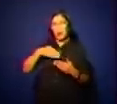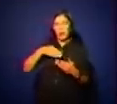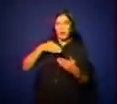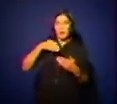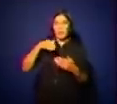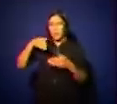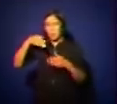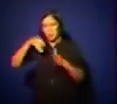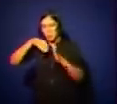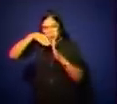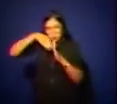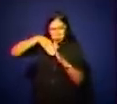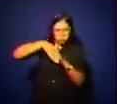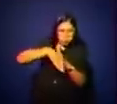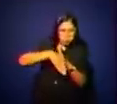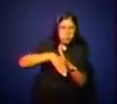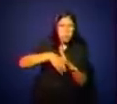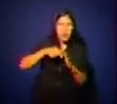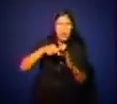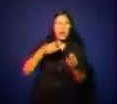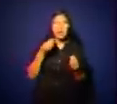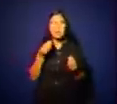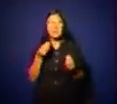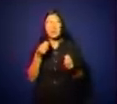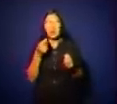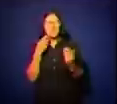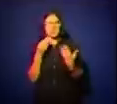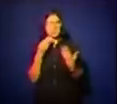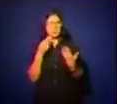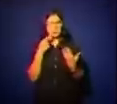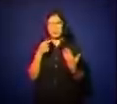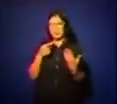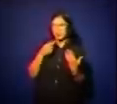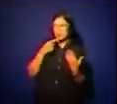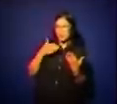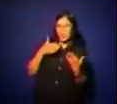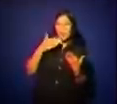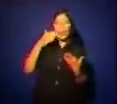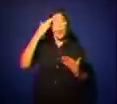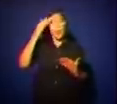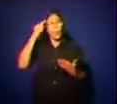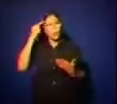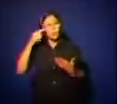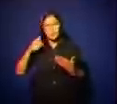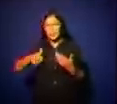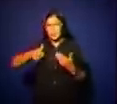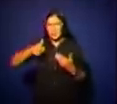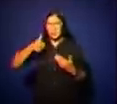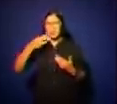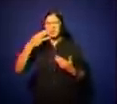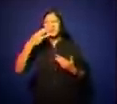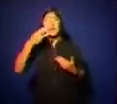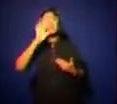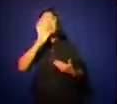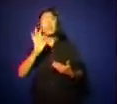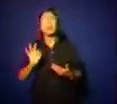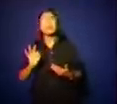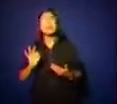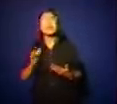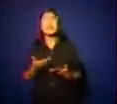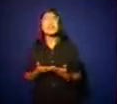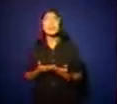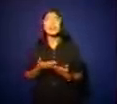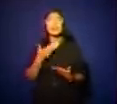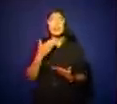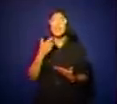o óleo de mercados no peru eu falo pô mas hoje eu achava que o câmera tá tendo uma Max não tá lá desvalorizou três por cento e aí eu passava